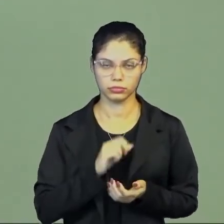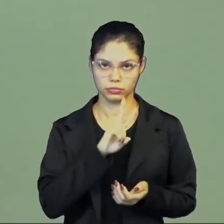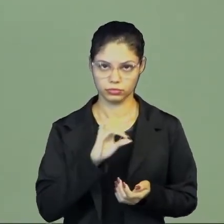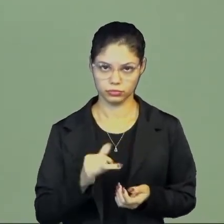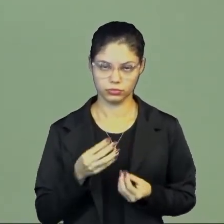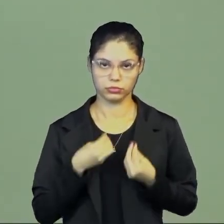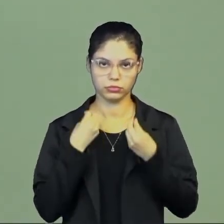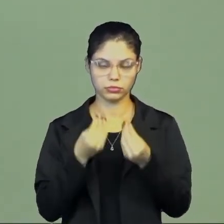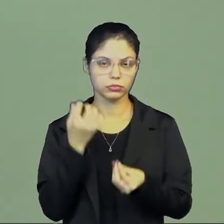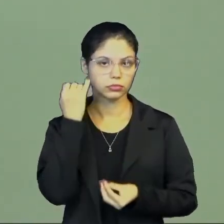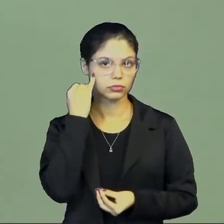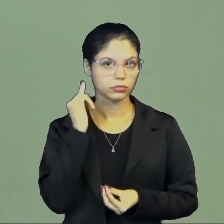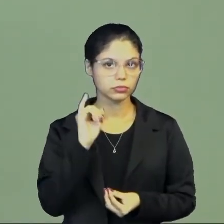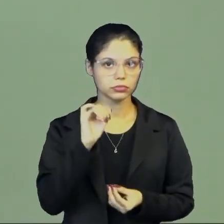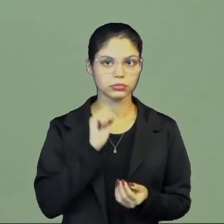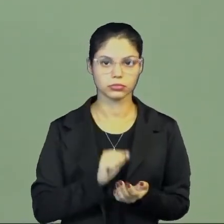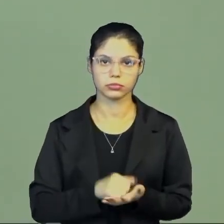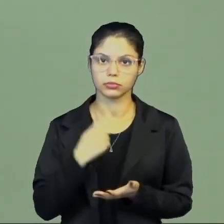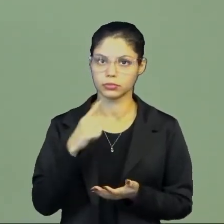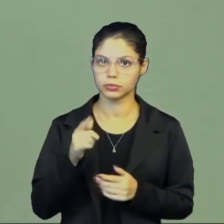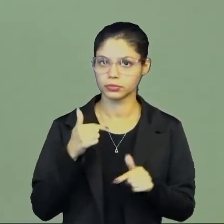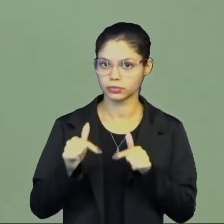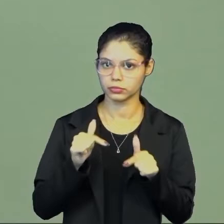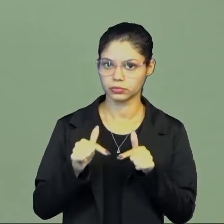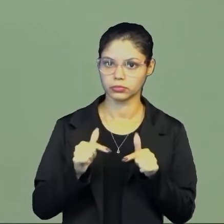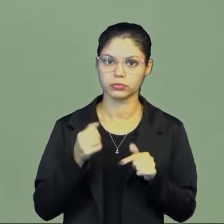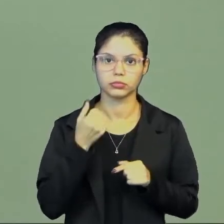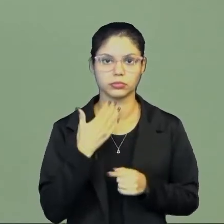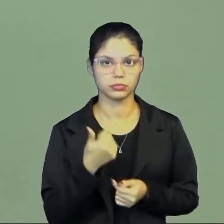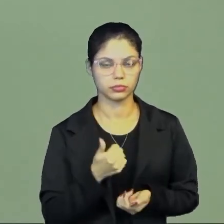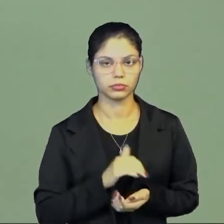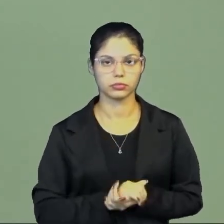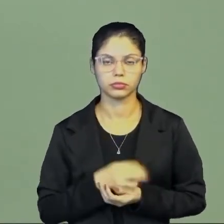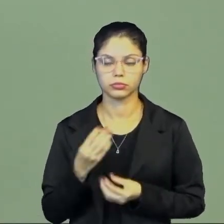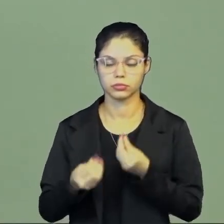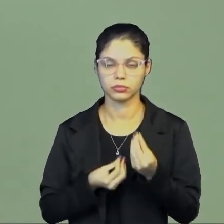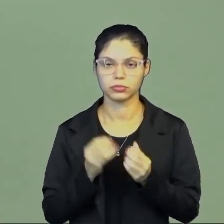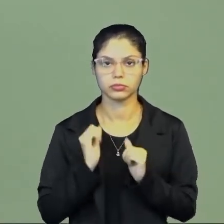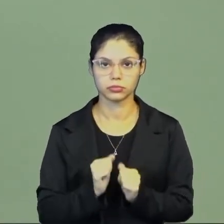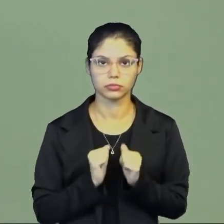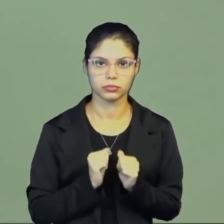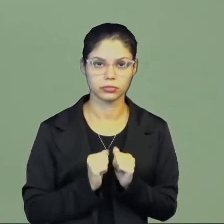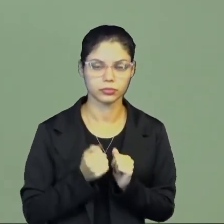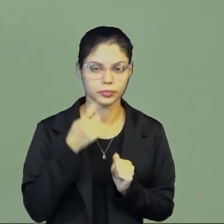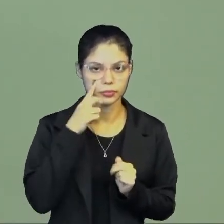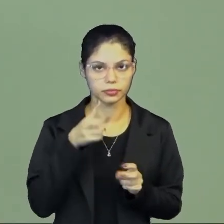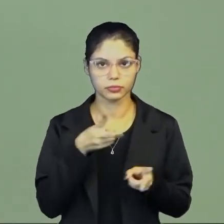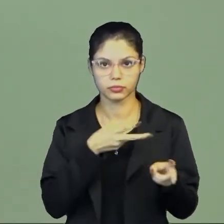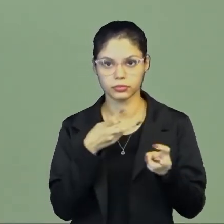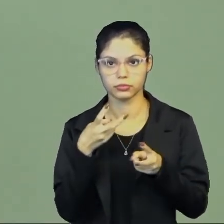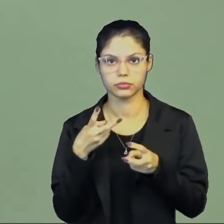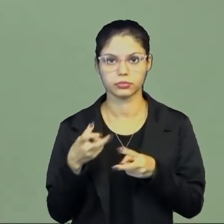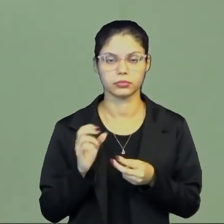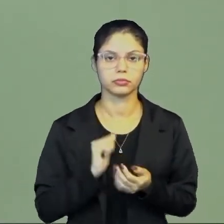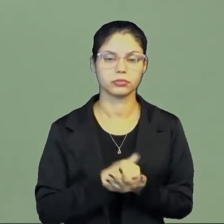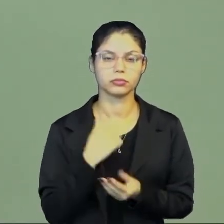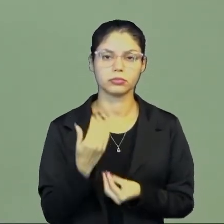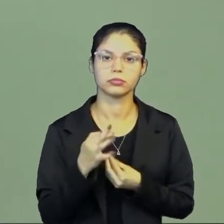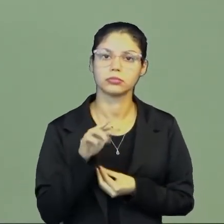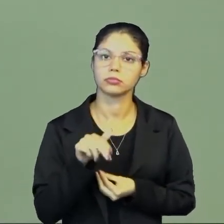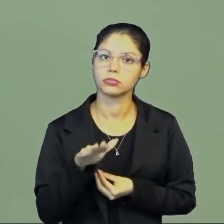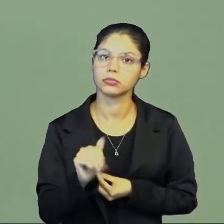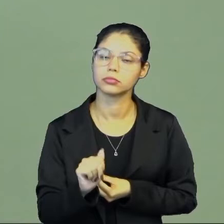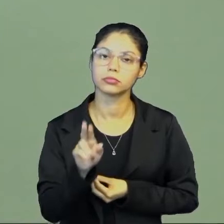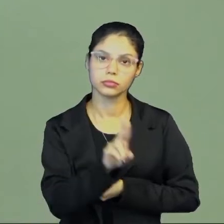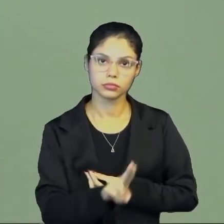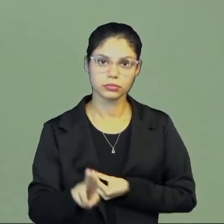vai dar uma ideia ao seu trabalho, tá? Como a gente pôde observar. A forma que